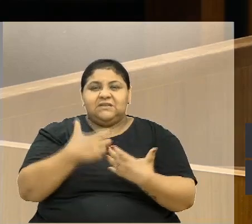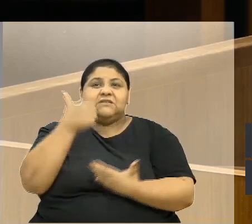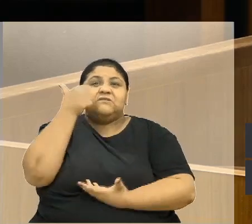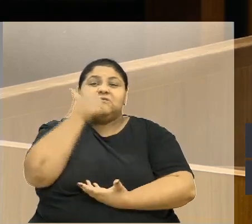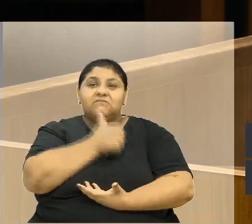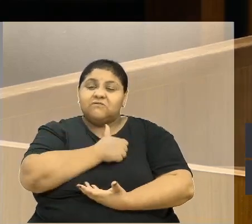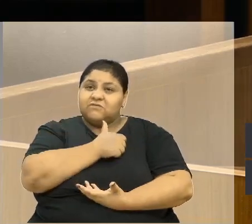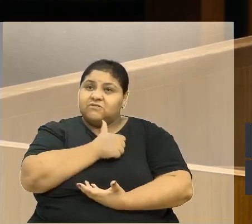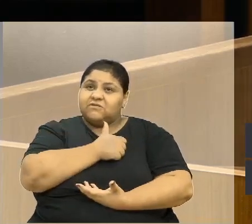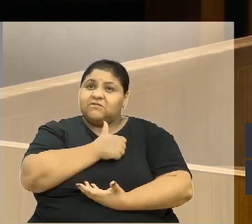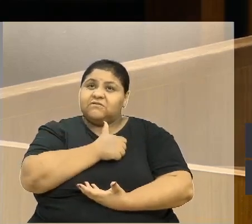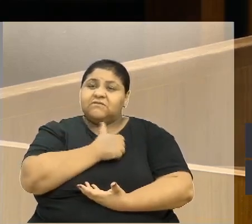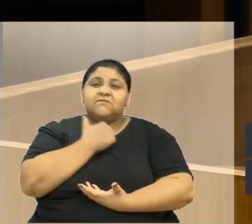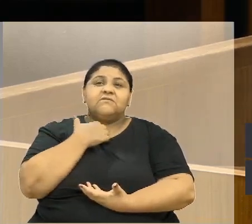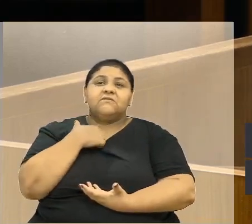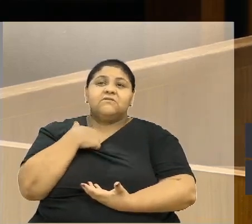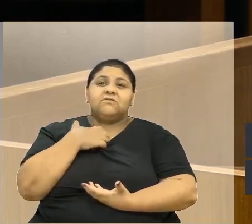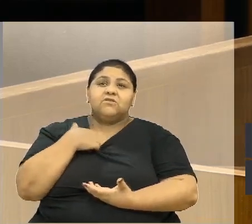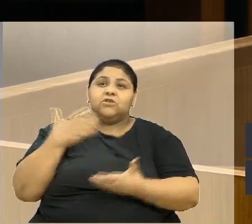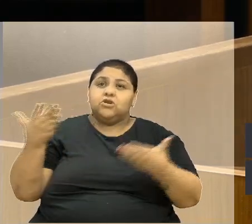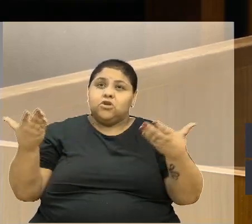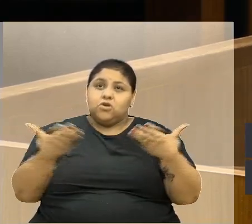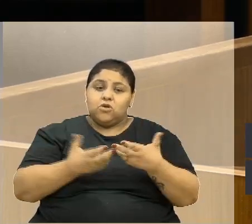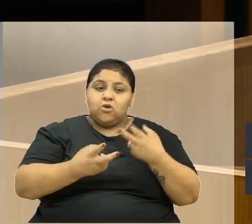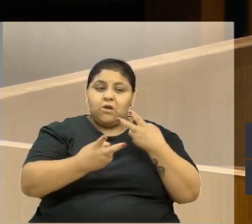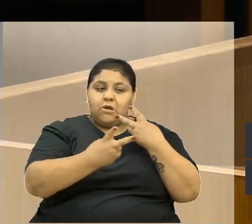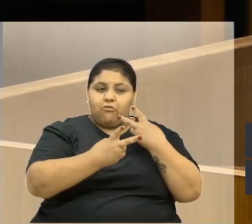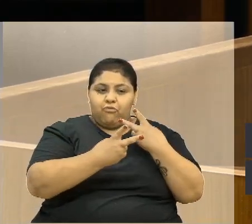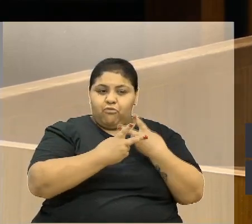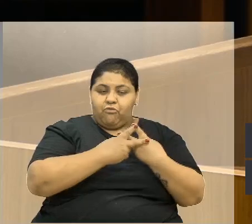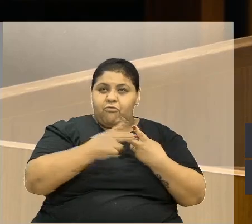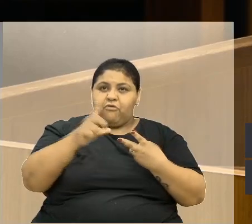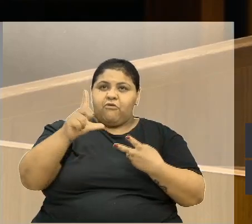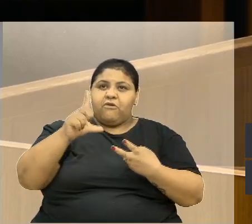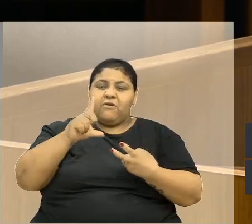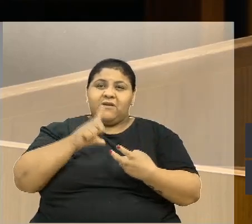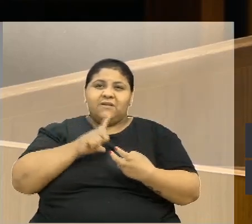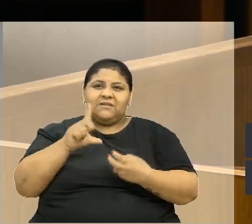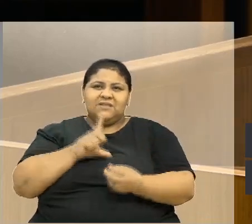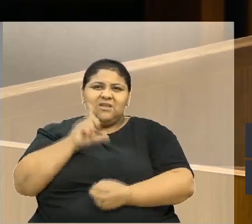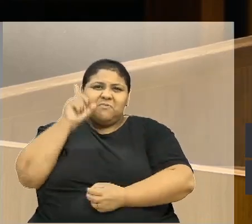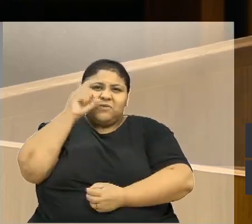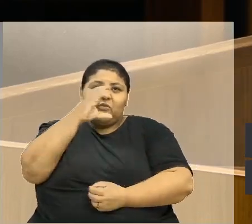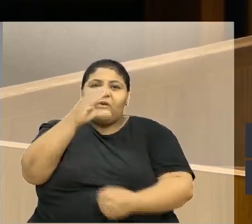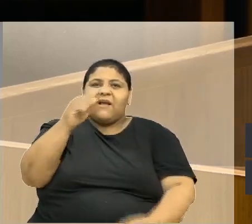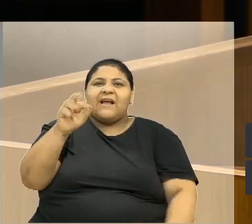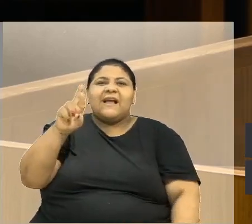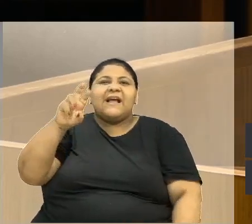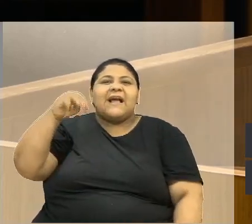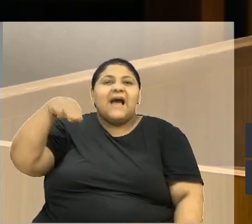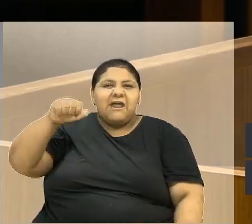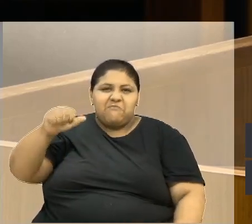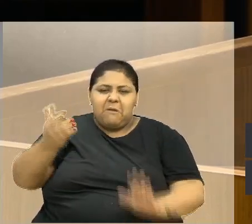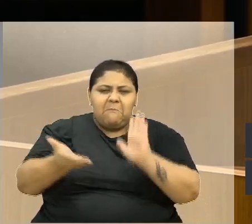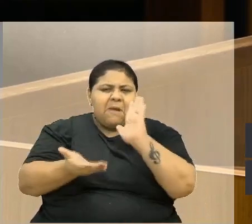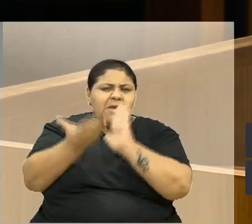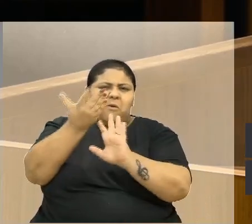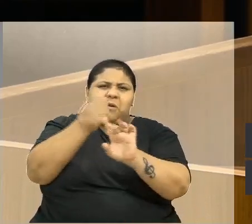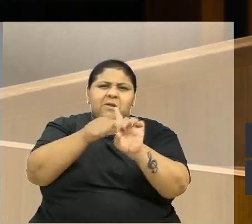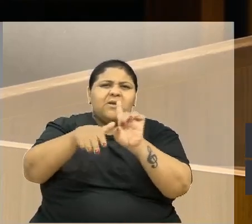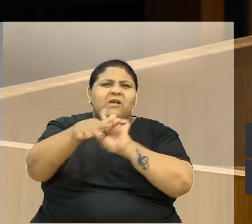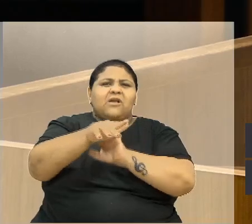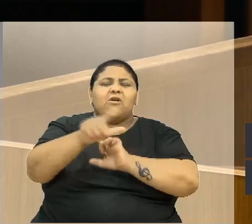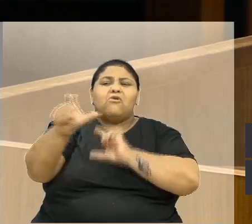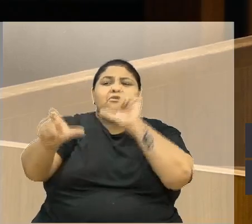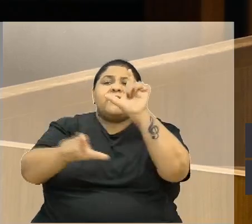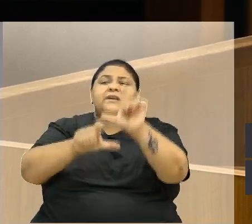mulheres que estão lá têm um karma muito maior da sociedade. Então, o que as